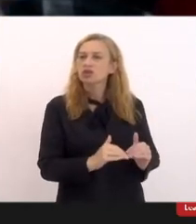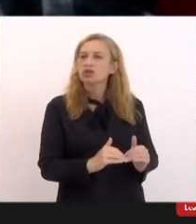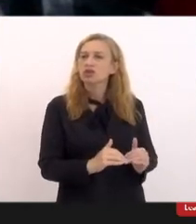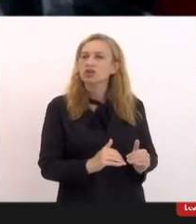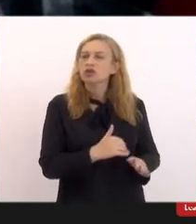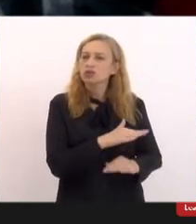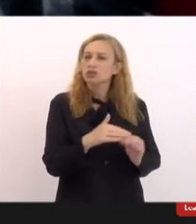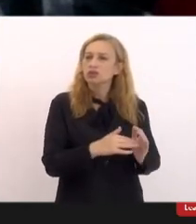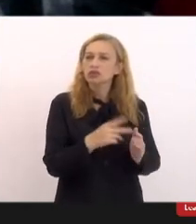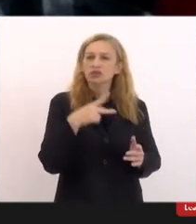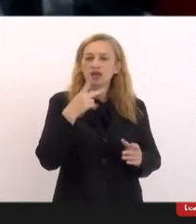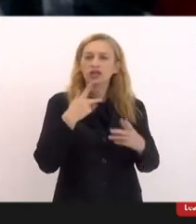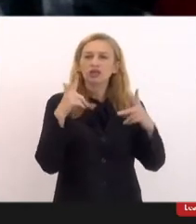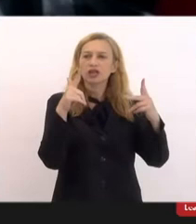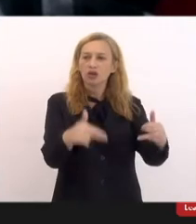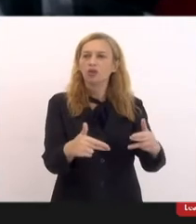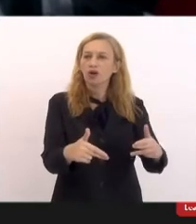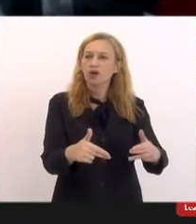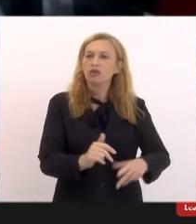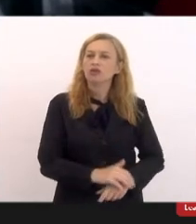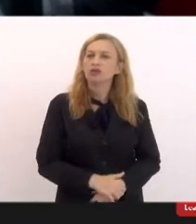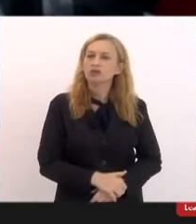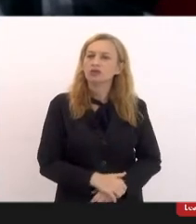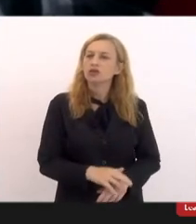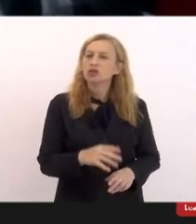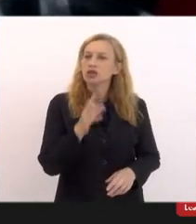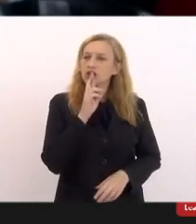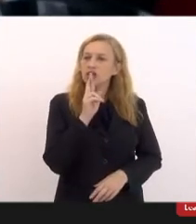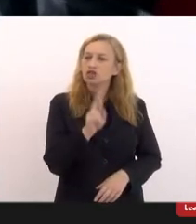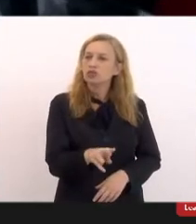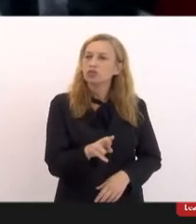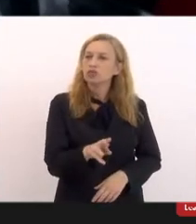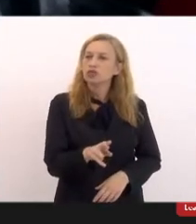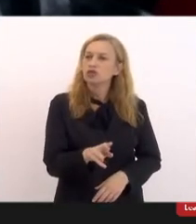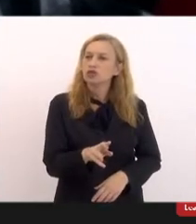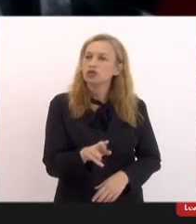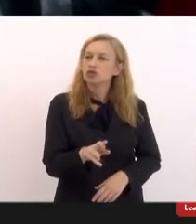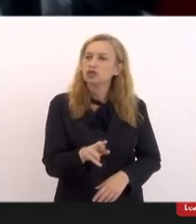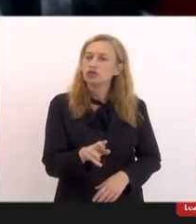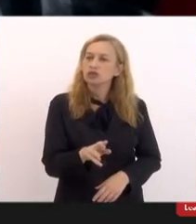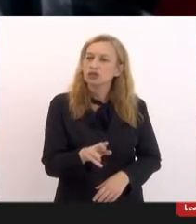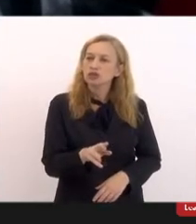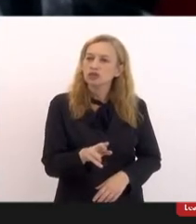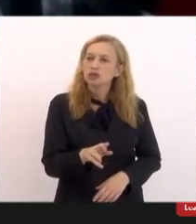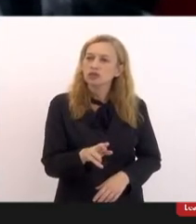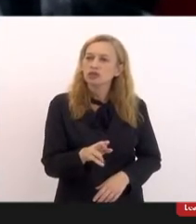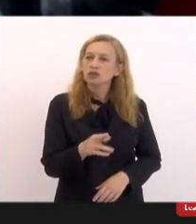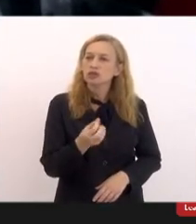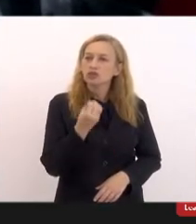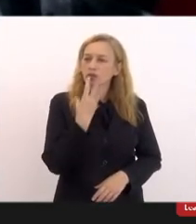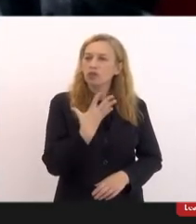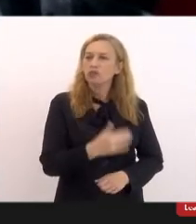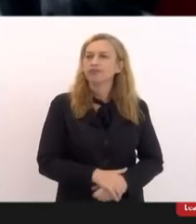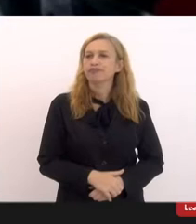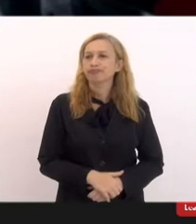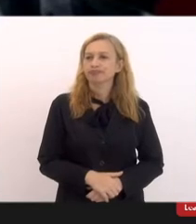estão falando a mesma língua e o resultado, tirando do dia da ontem, foi extremamente